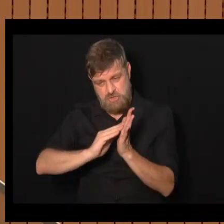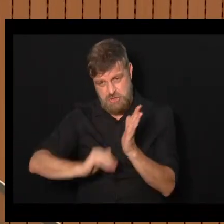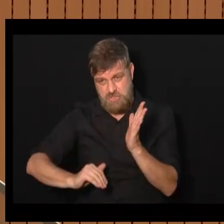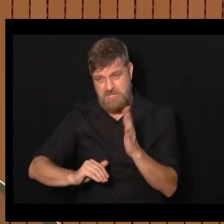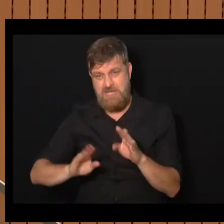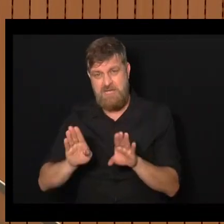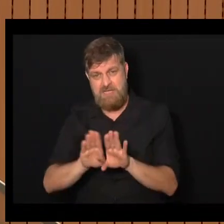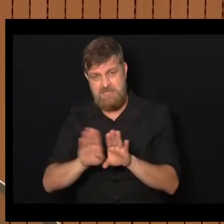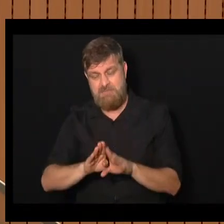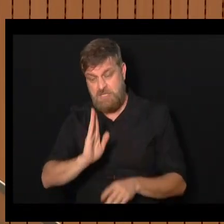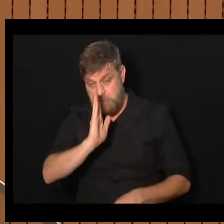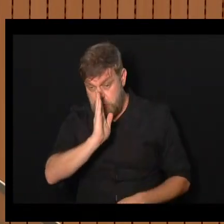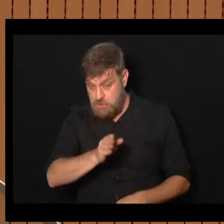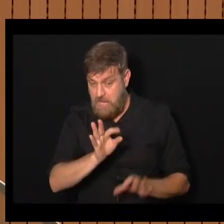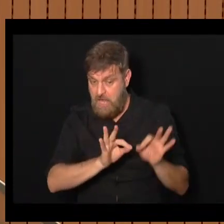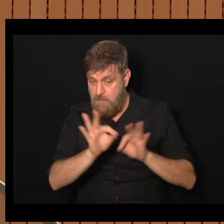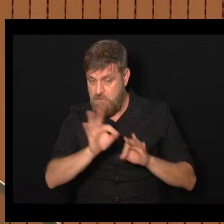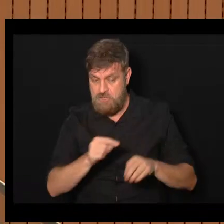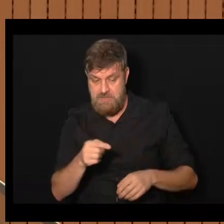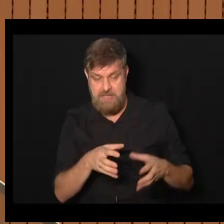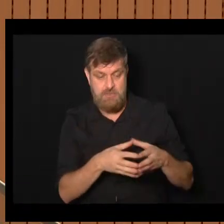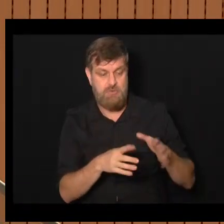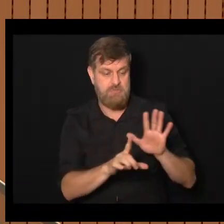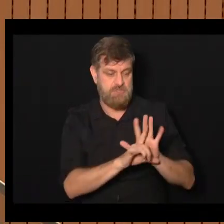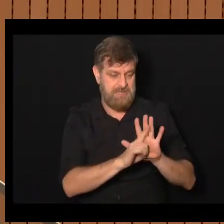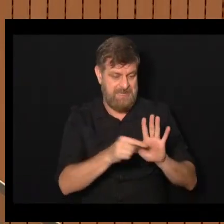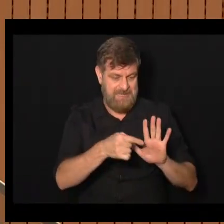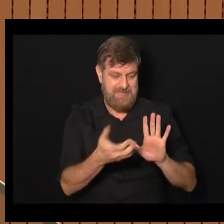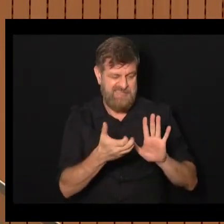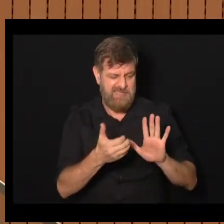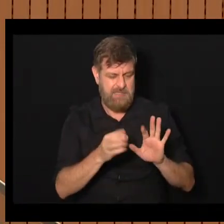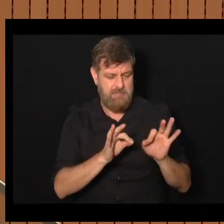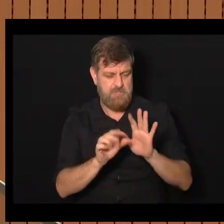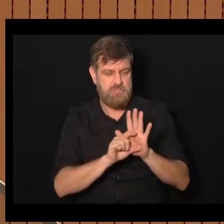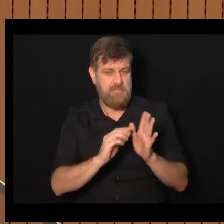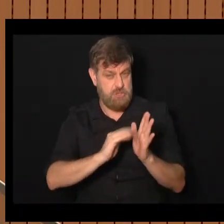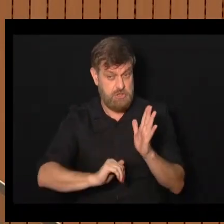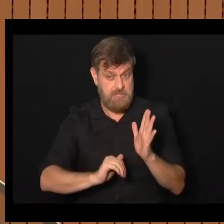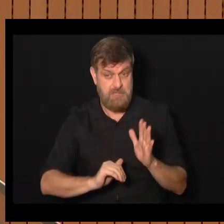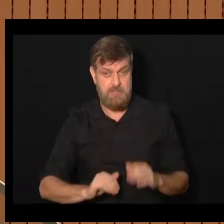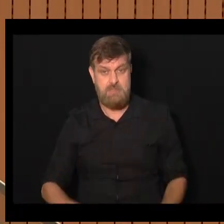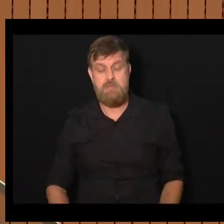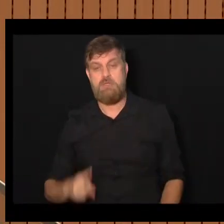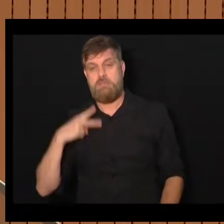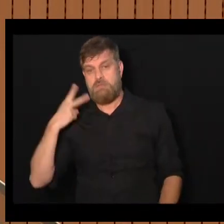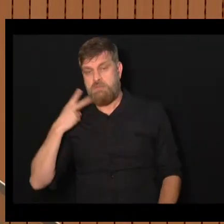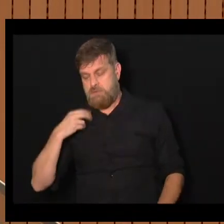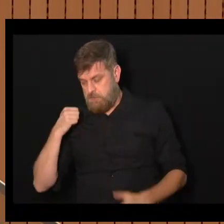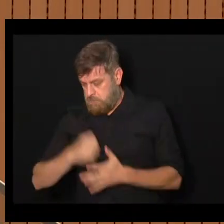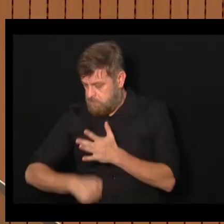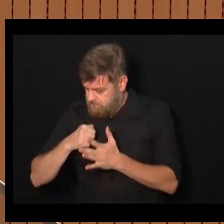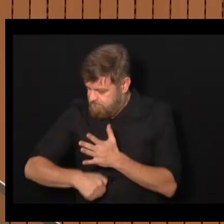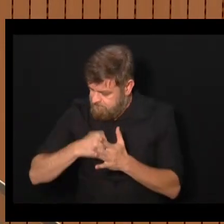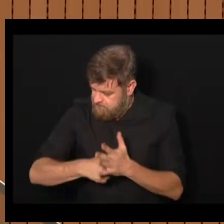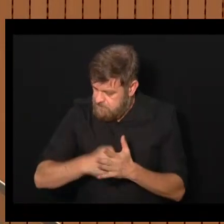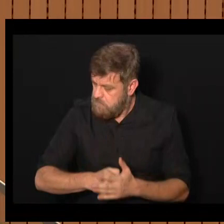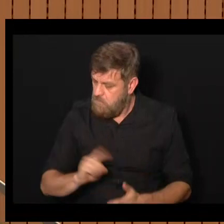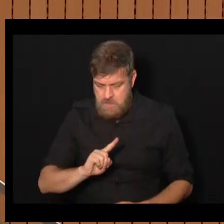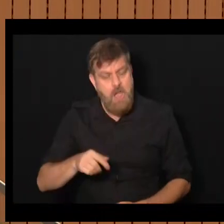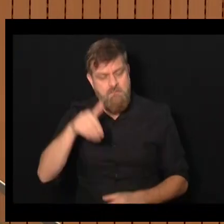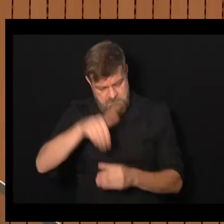inclusive, o projeto já na comissão de legalidade, né? Mas os vereadores da comissão de